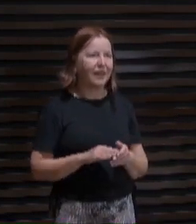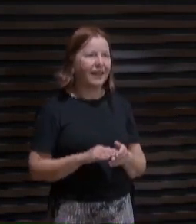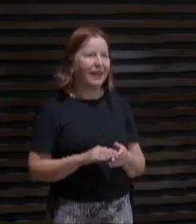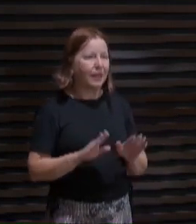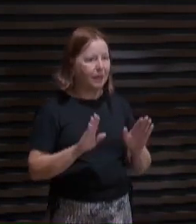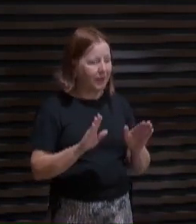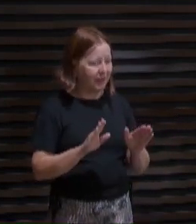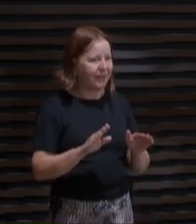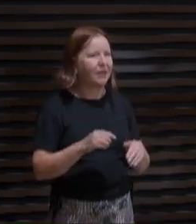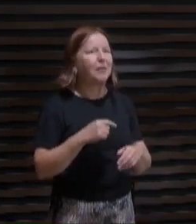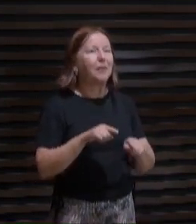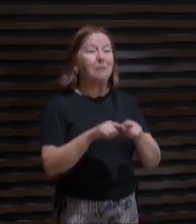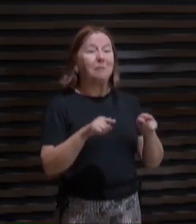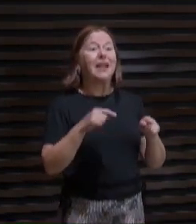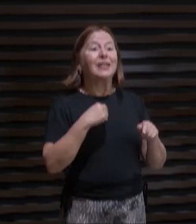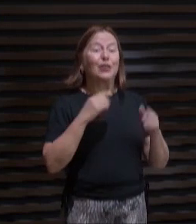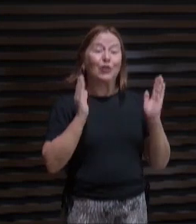Coríntios.